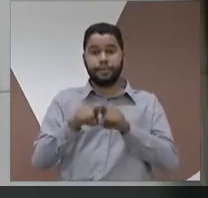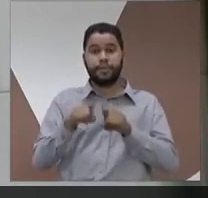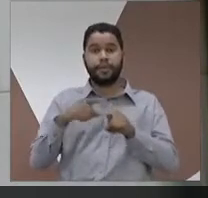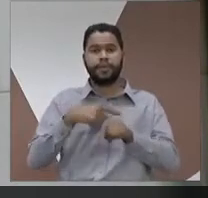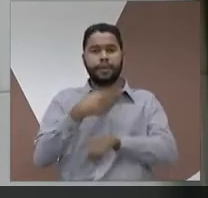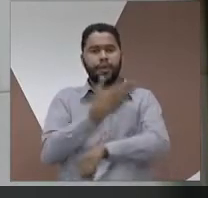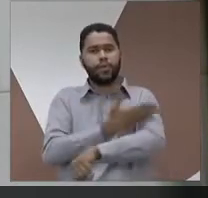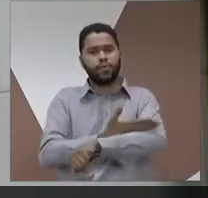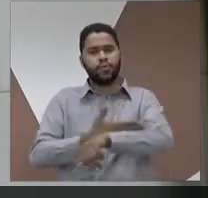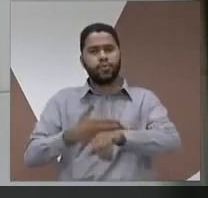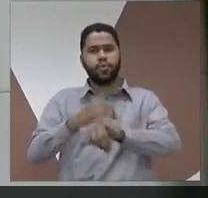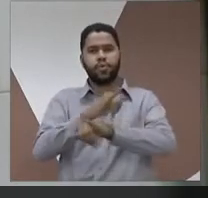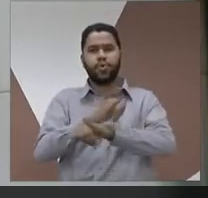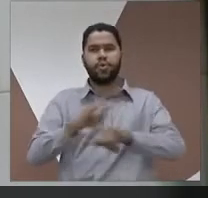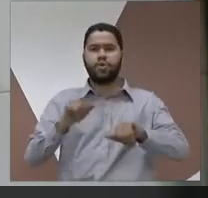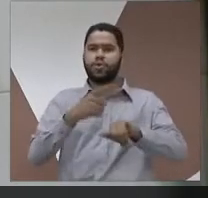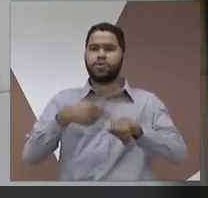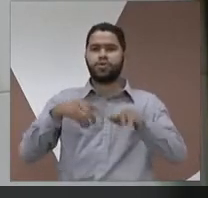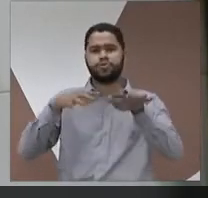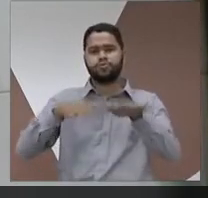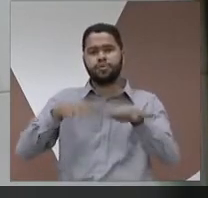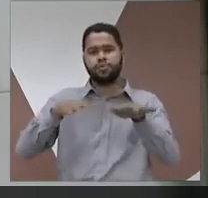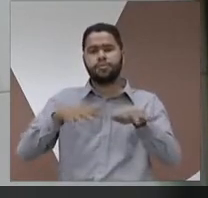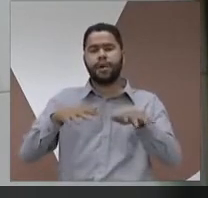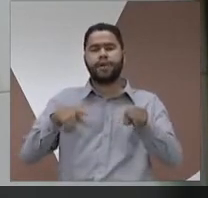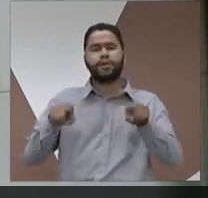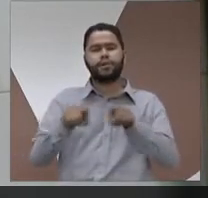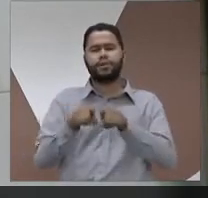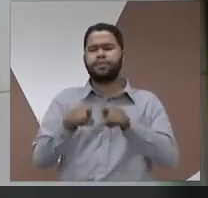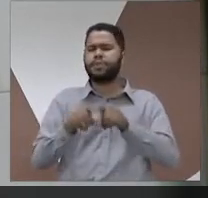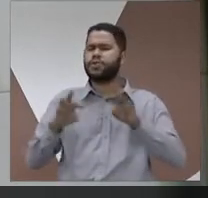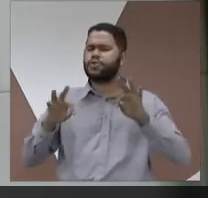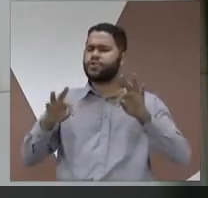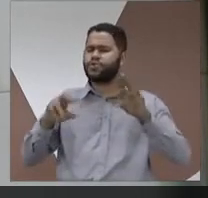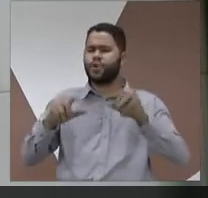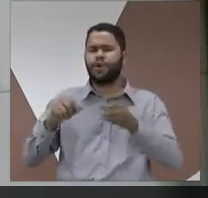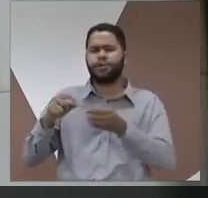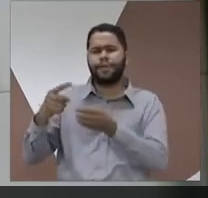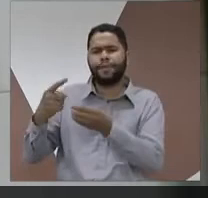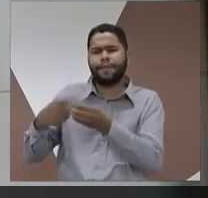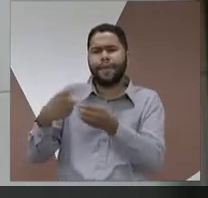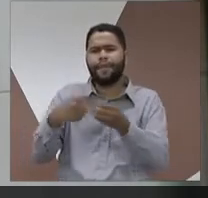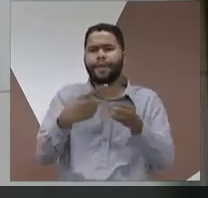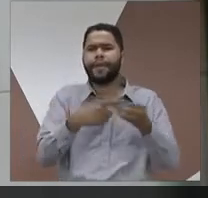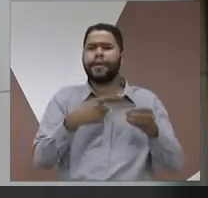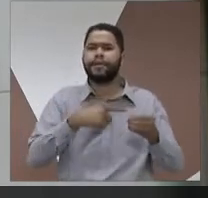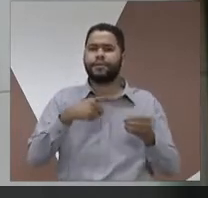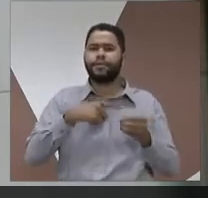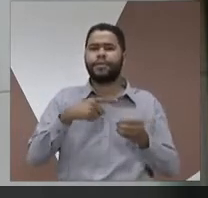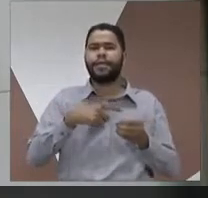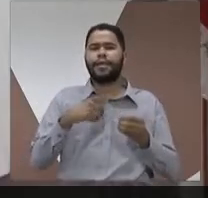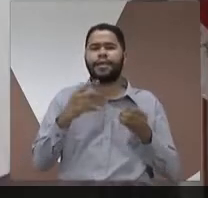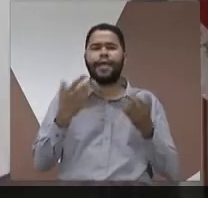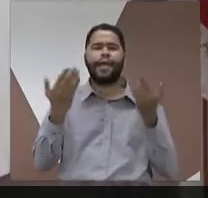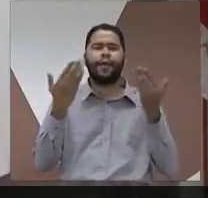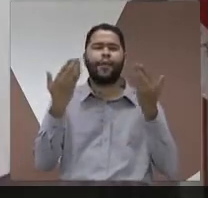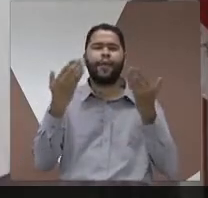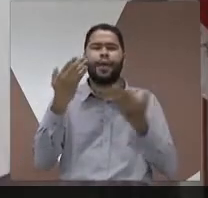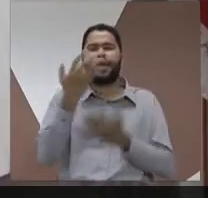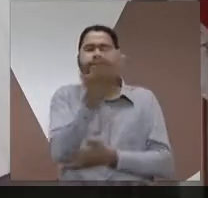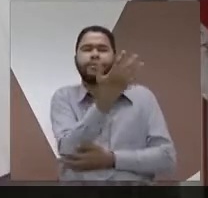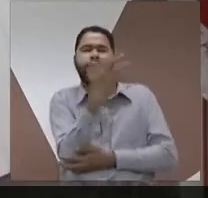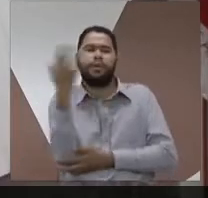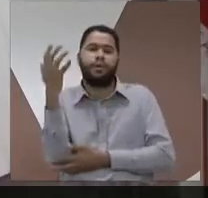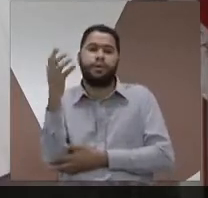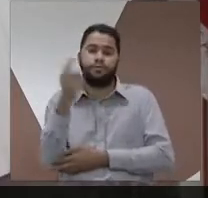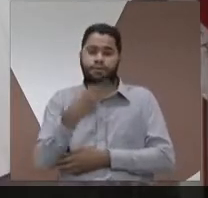costumado dizer nos nossos movimentos e audiências que toda cidade tem a sua Amazônia para poder proteger. E a Vargem